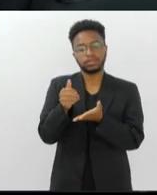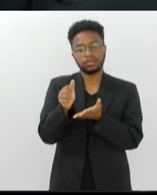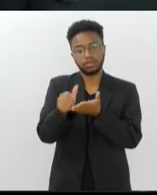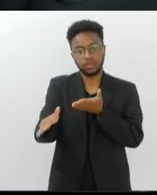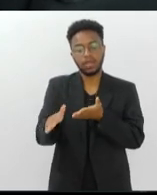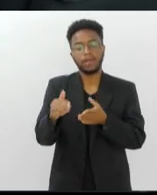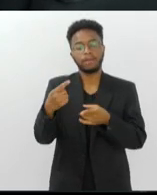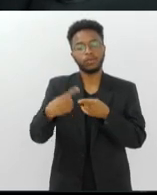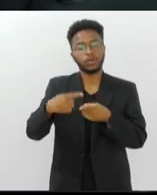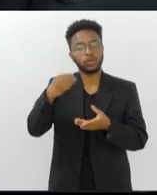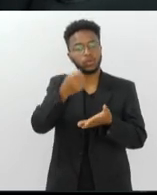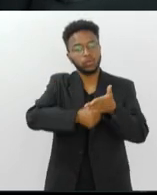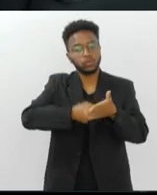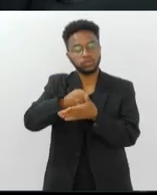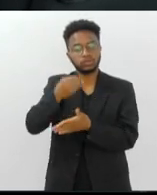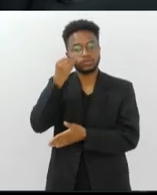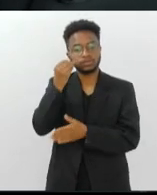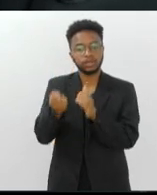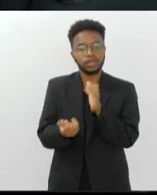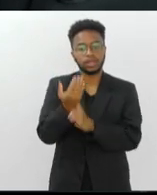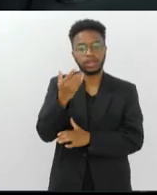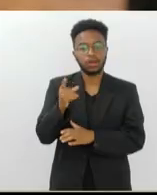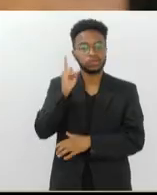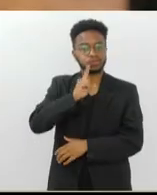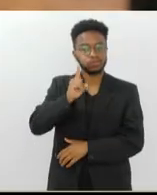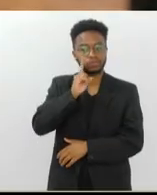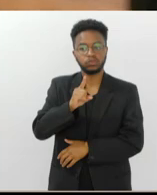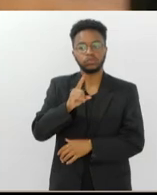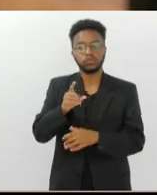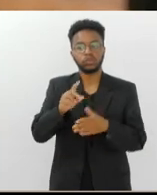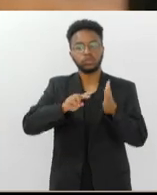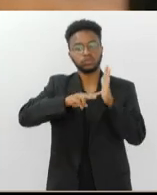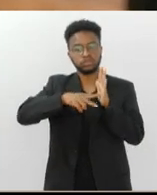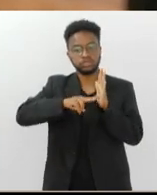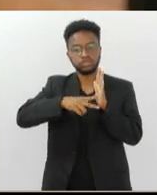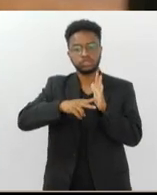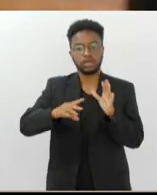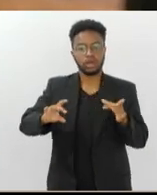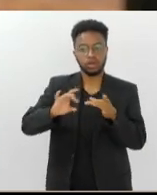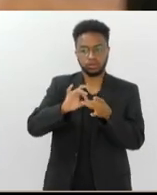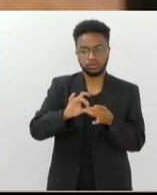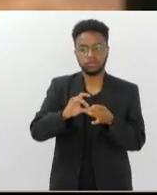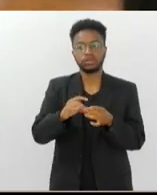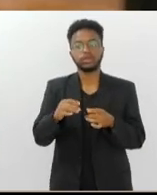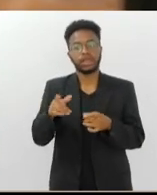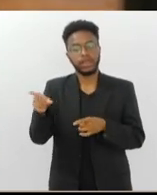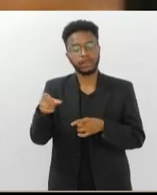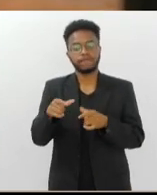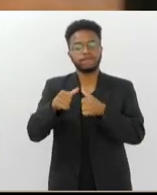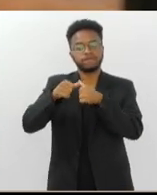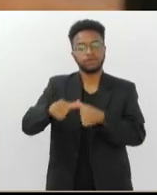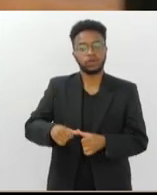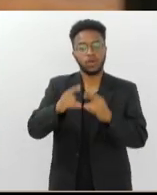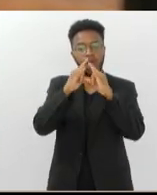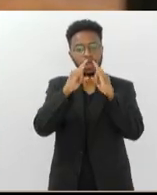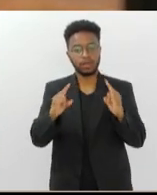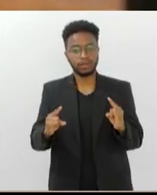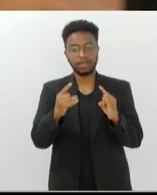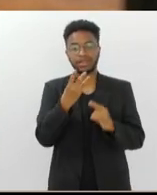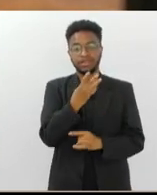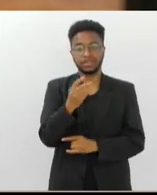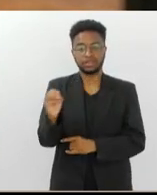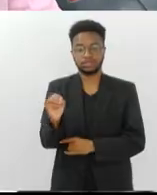nos Estados Unidos, do sindicato da classe. Chegou a ficar acampado na frente da empresa por